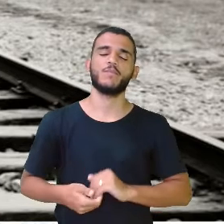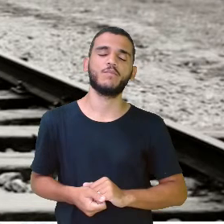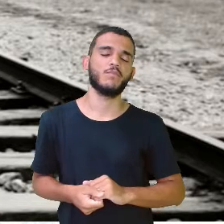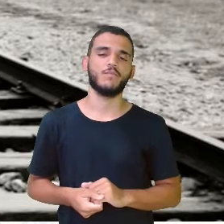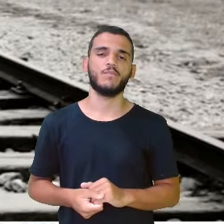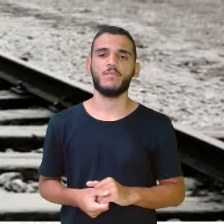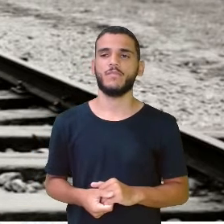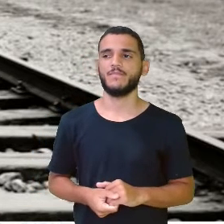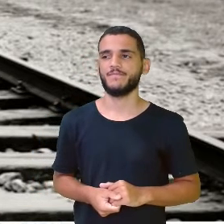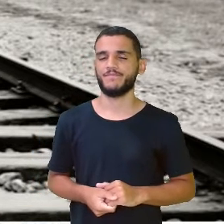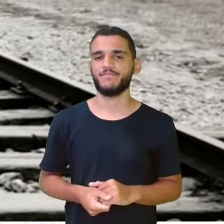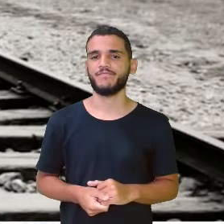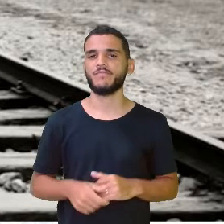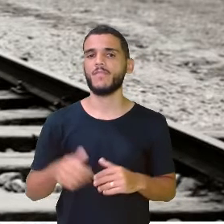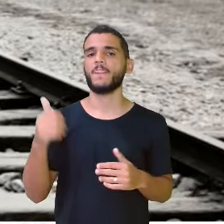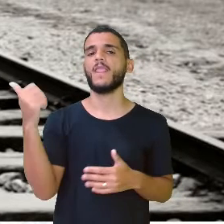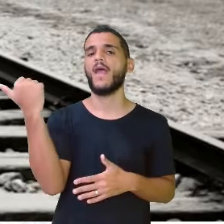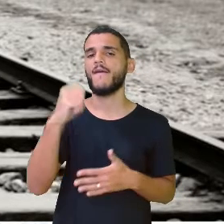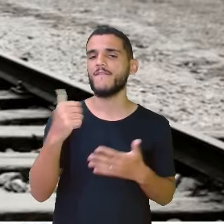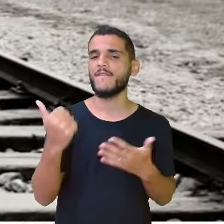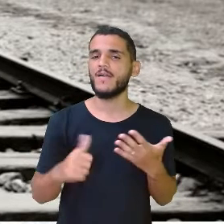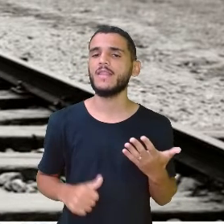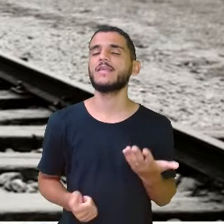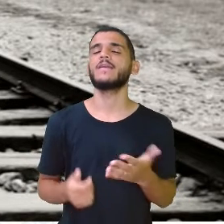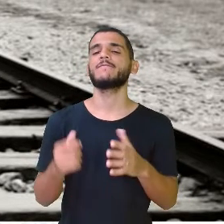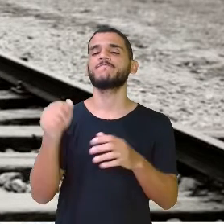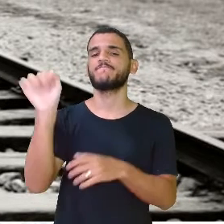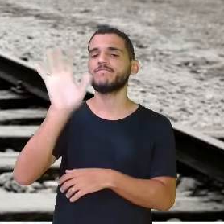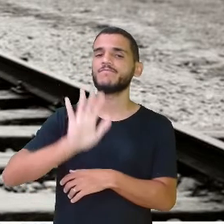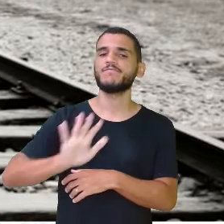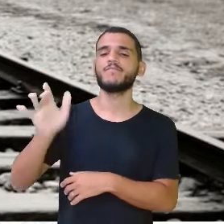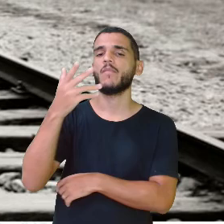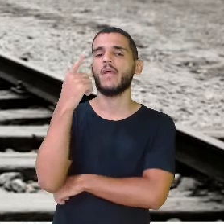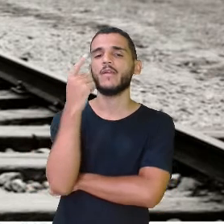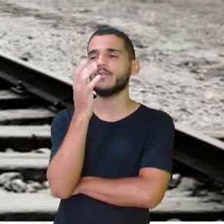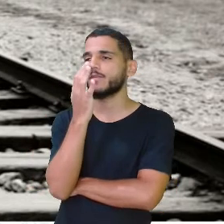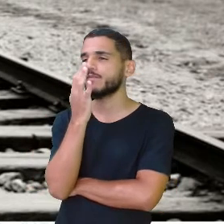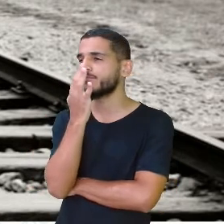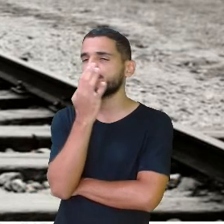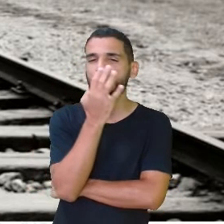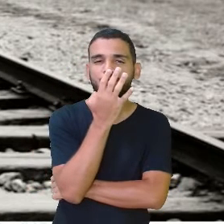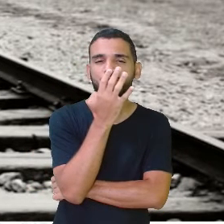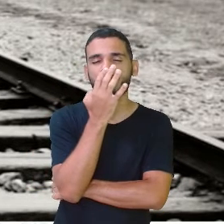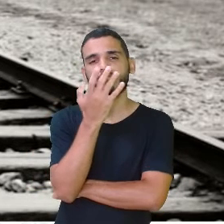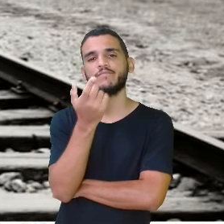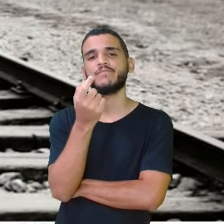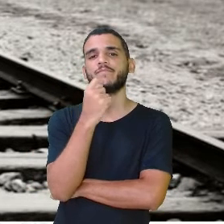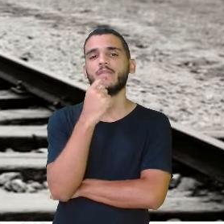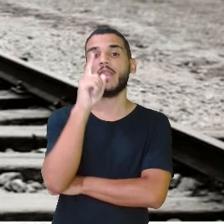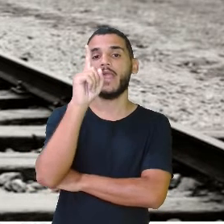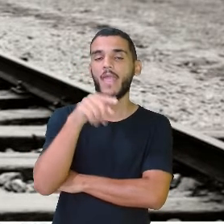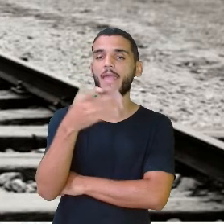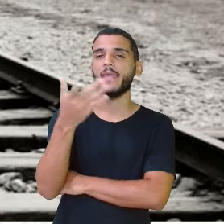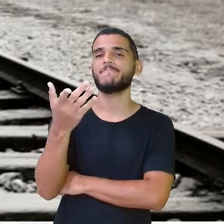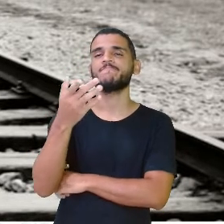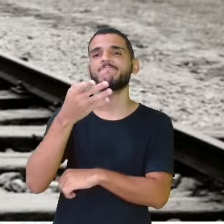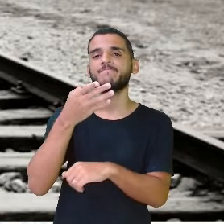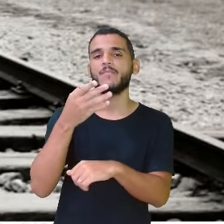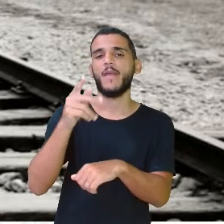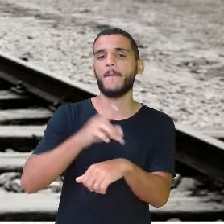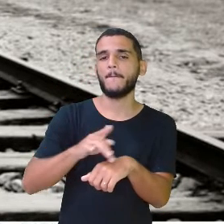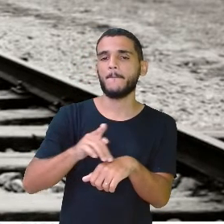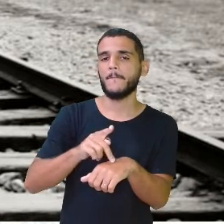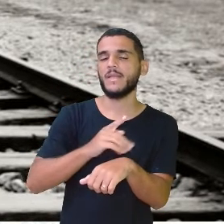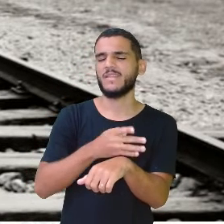aí, Vamos avaliar aí a imagem, observar. Vejam, em se tratando de uma imagem em preto e branco, a gente